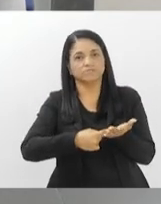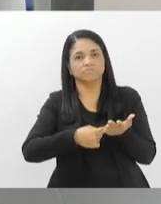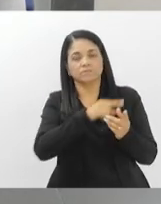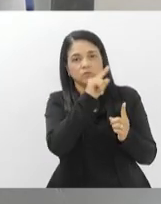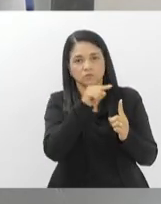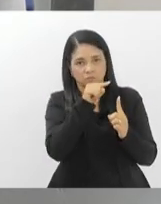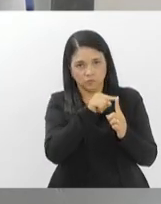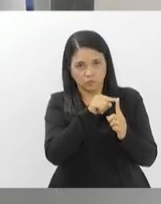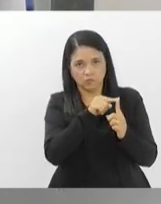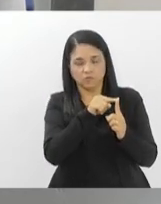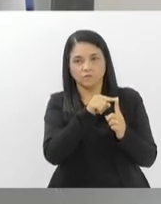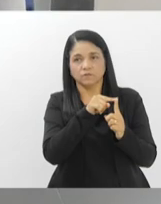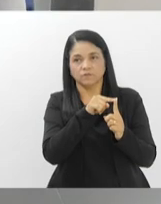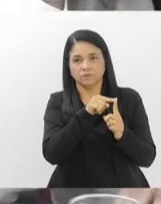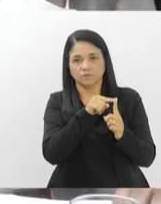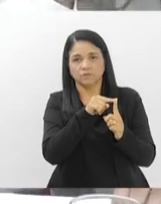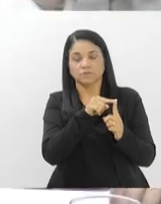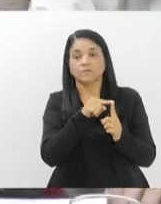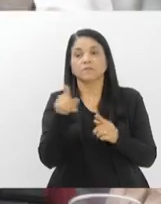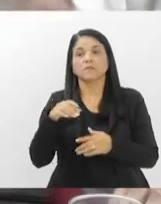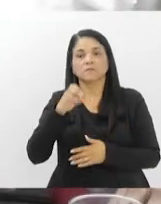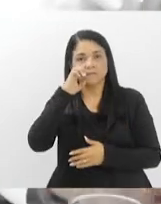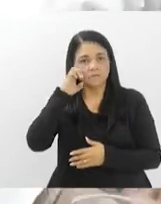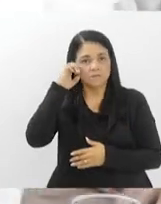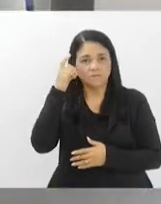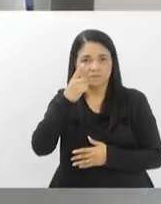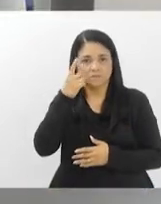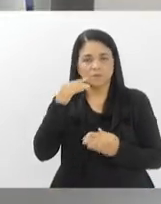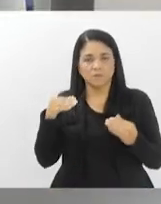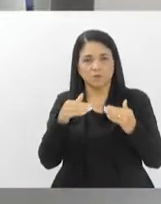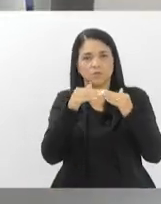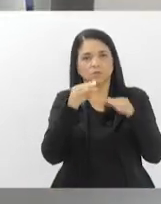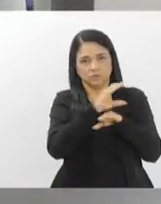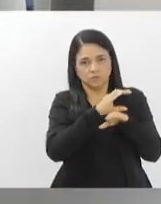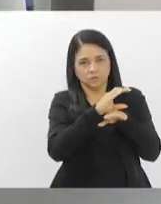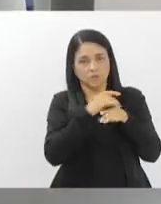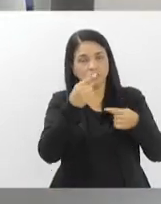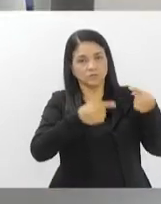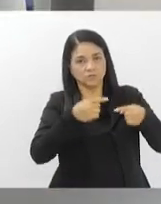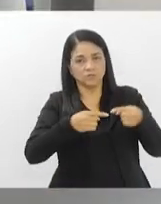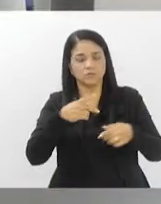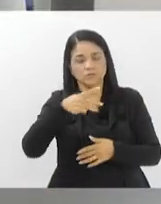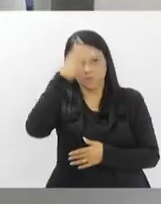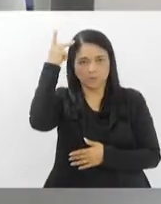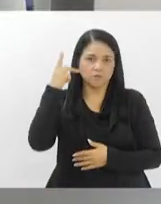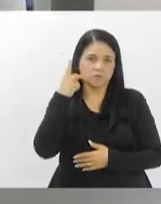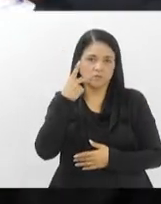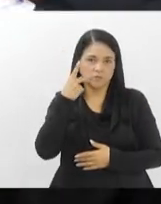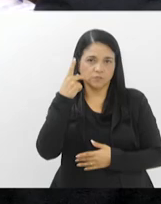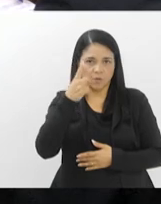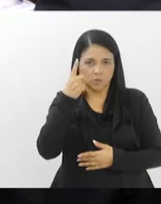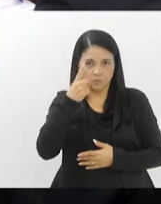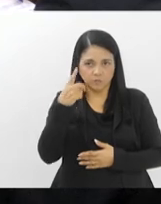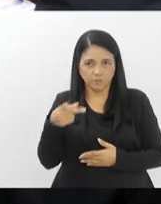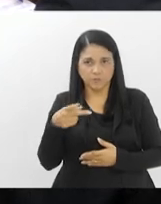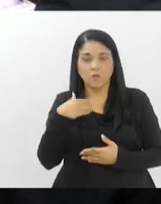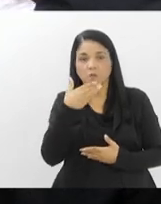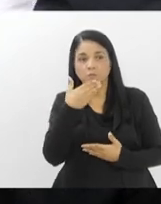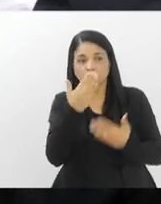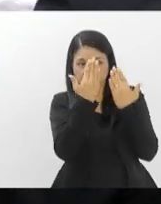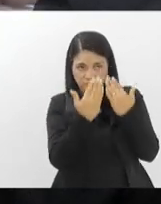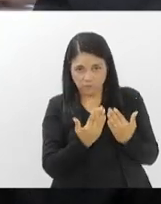estipuladas. Para aparecer, deputada Élica Takimoto. Pela constitucionalidade. Em discussão. Presidente. Para discutir, deputado Luiz Paulo. Eu queria pedir